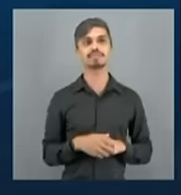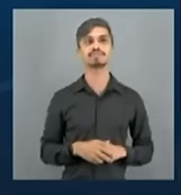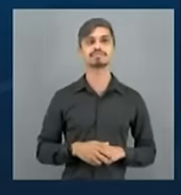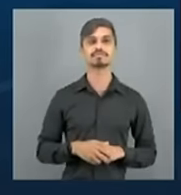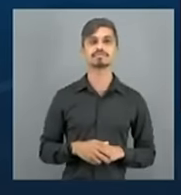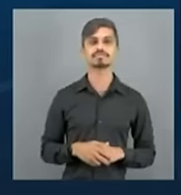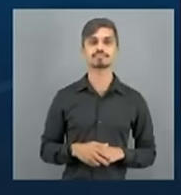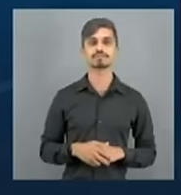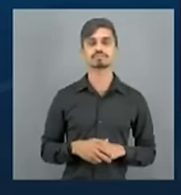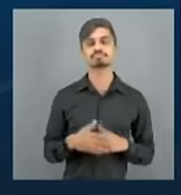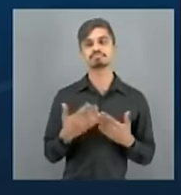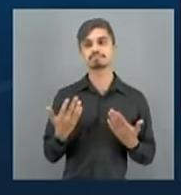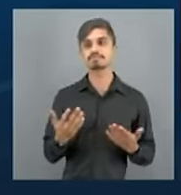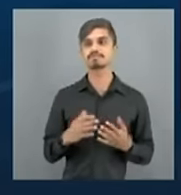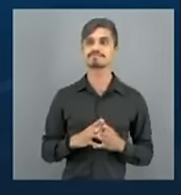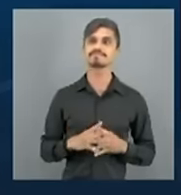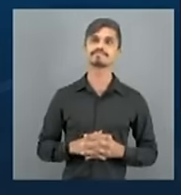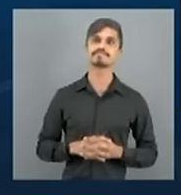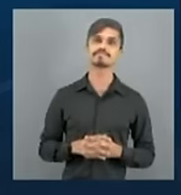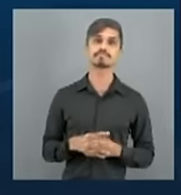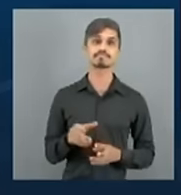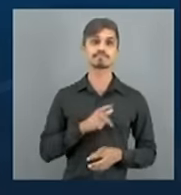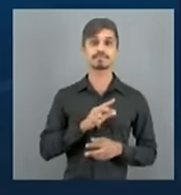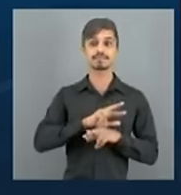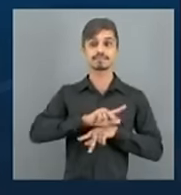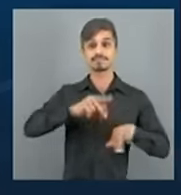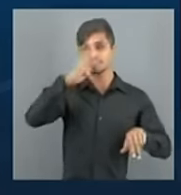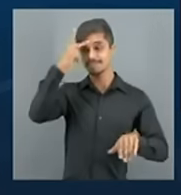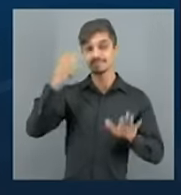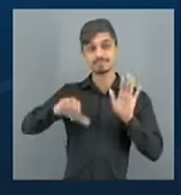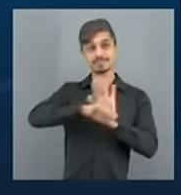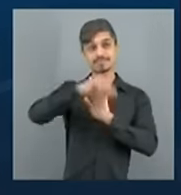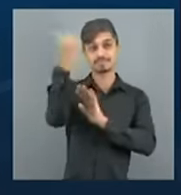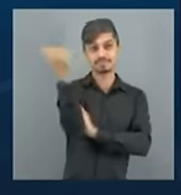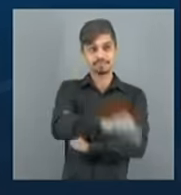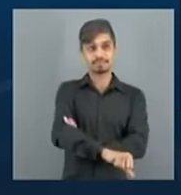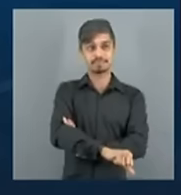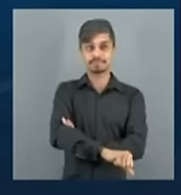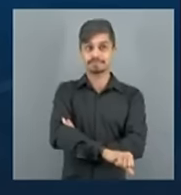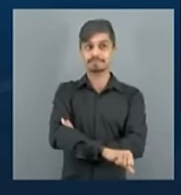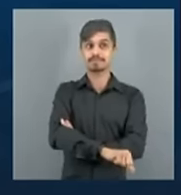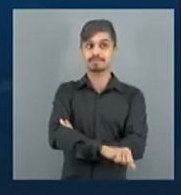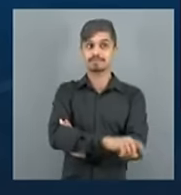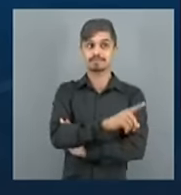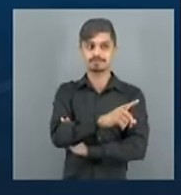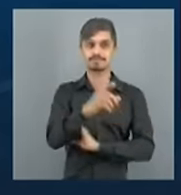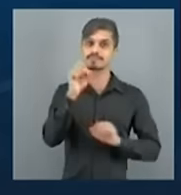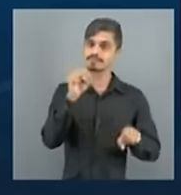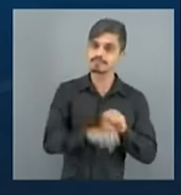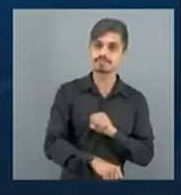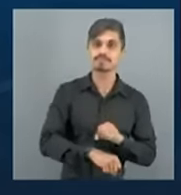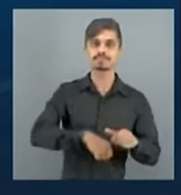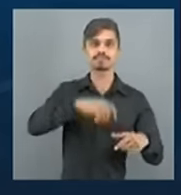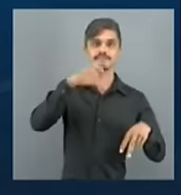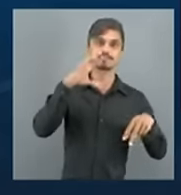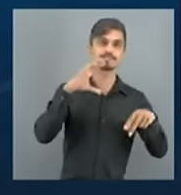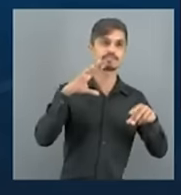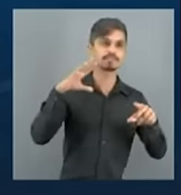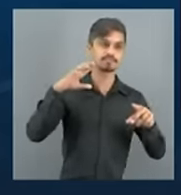Entende? E, poxa, tem gente cometendo crimes piores aí, Cajuru. Que é matar, estuprar,